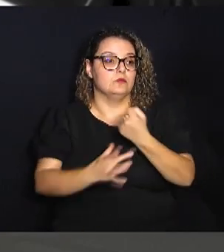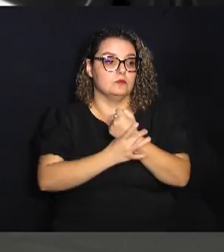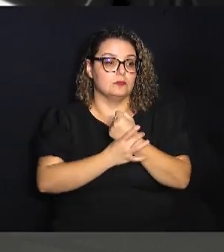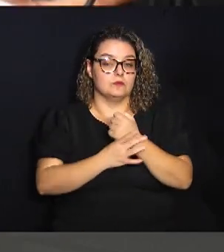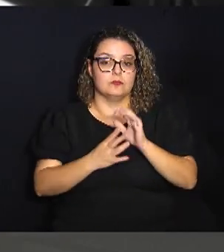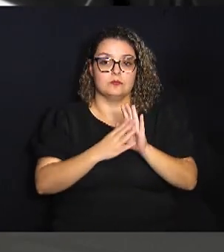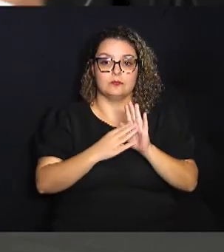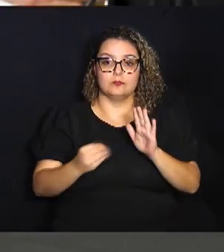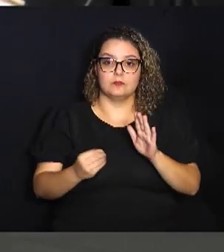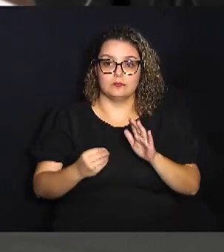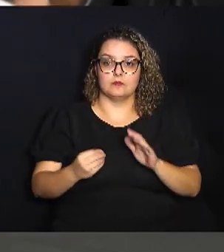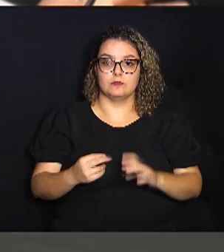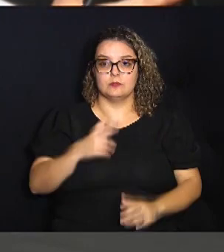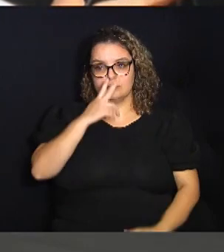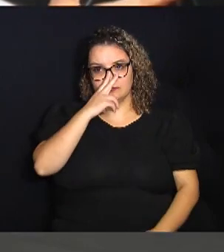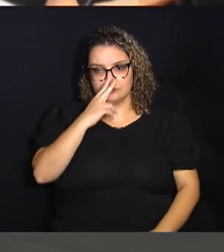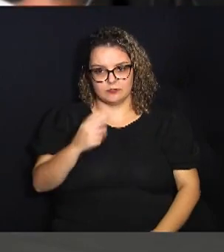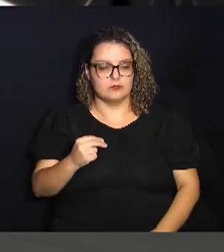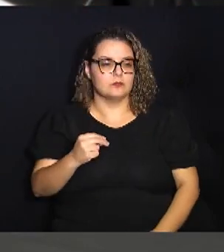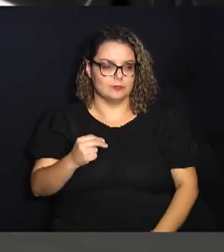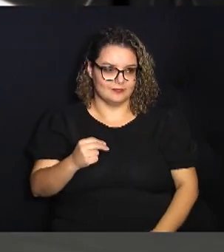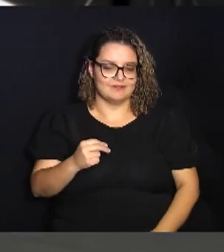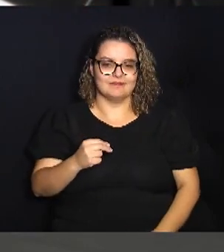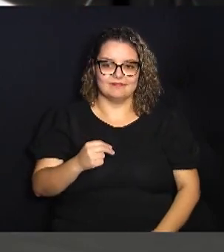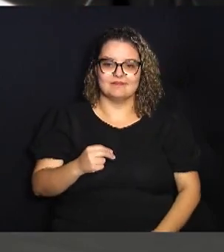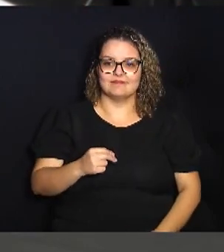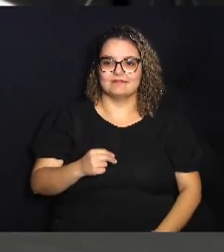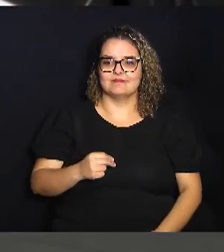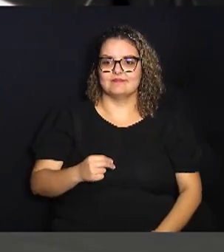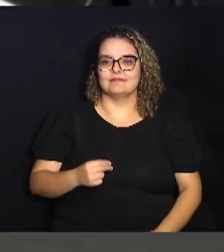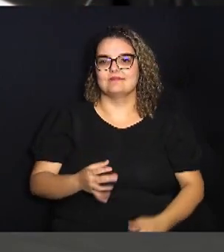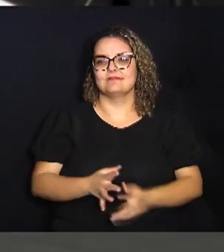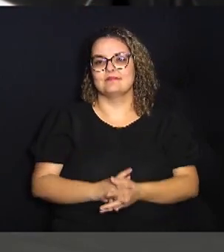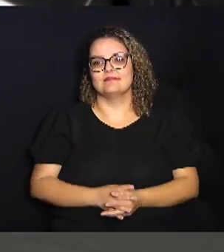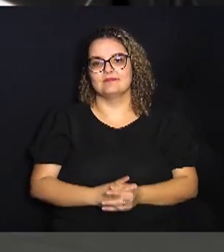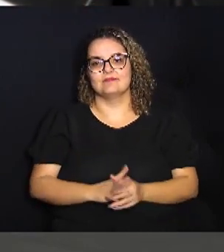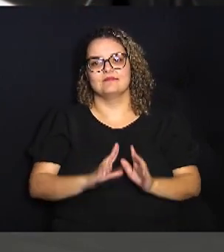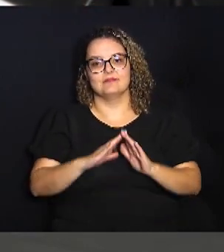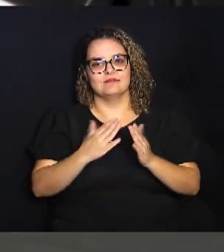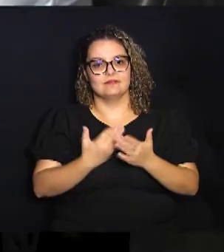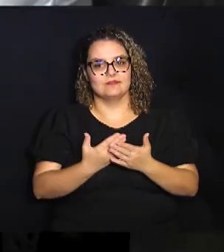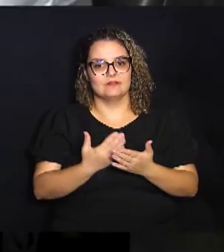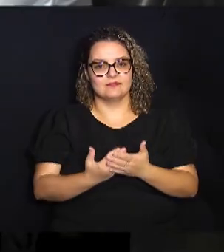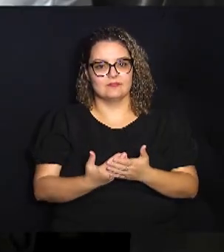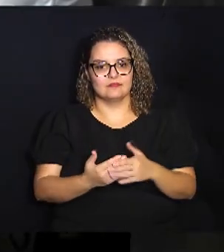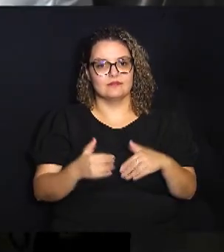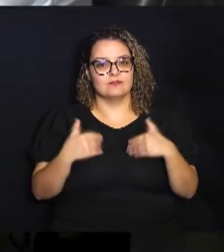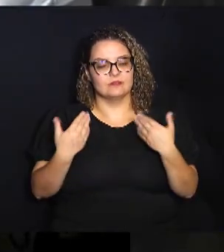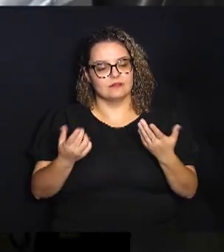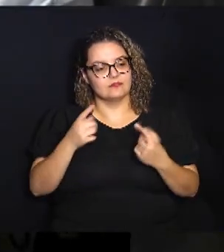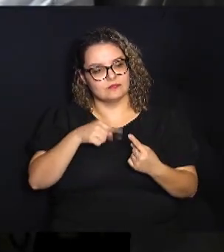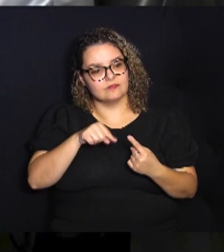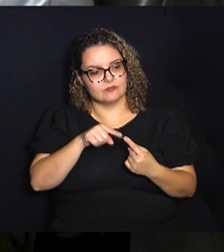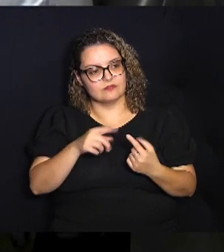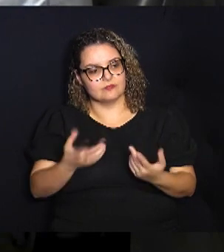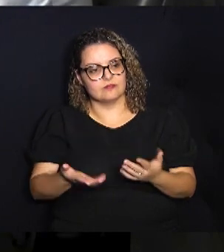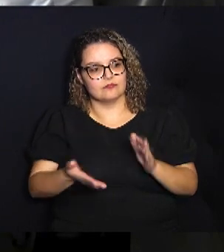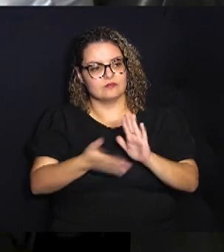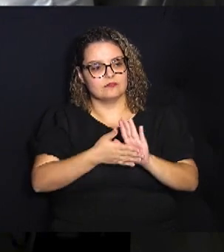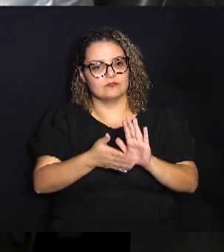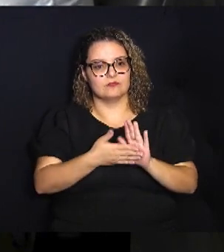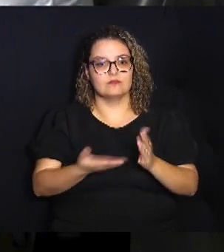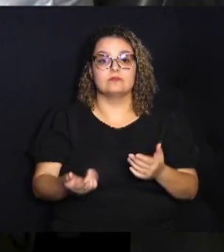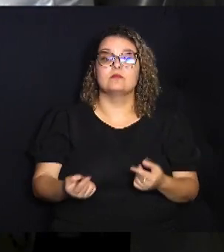é aquela perua escolar, a van escolar que a gente chama assim carinhosamente. Vereador, qual é o objetivo dessa proposta e